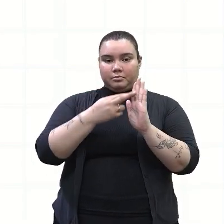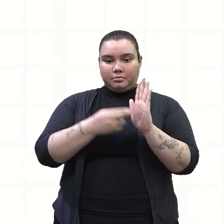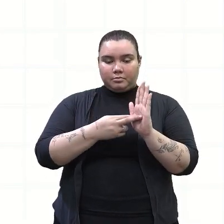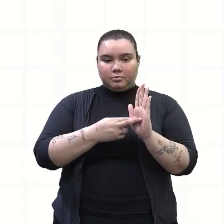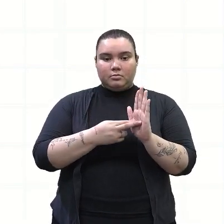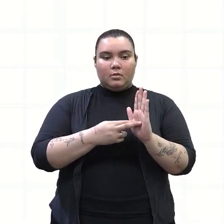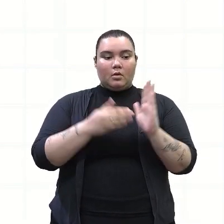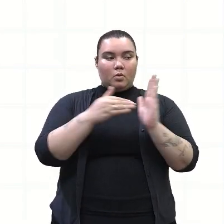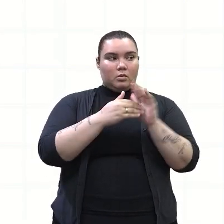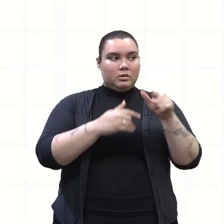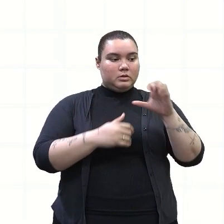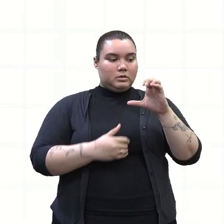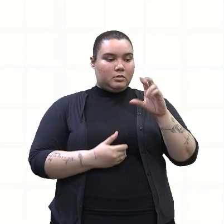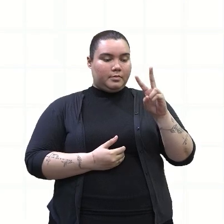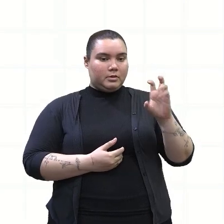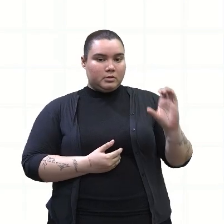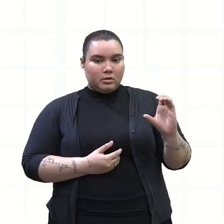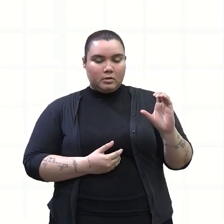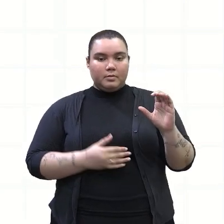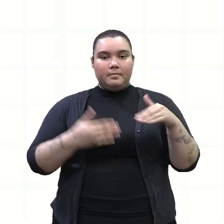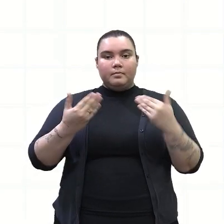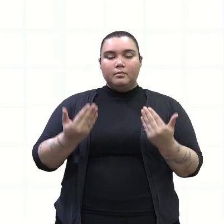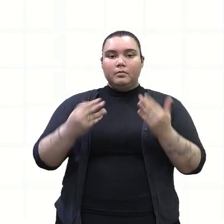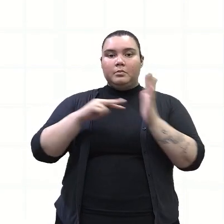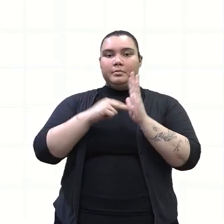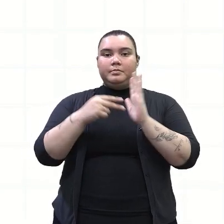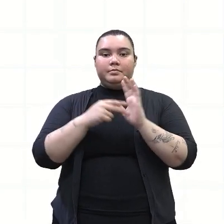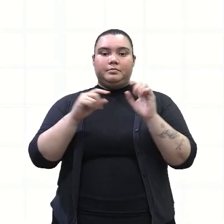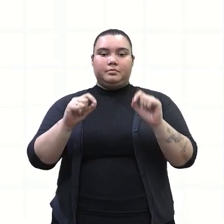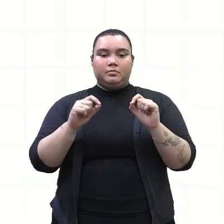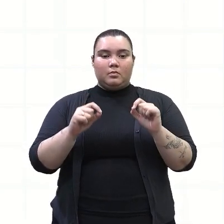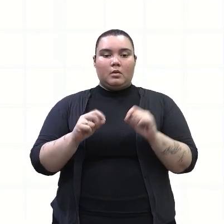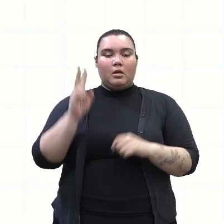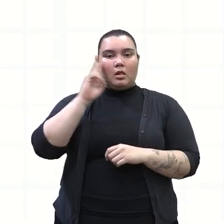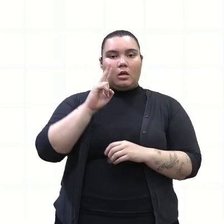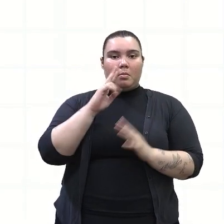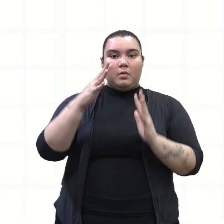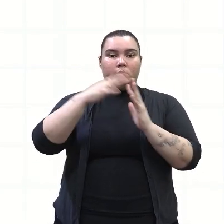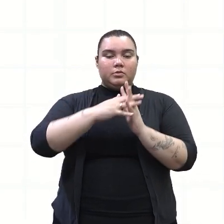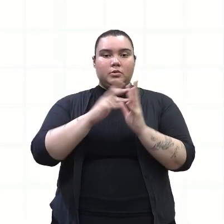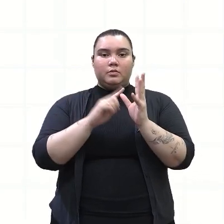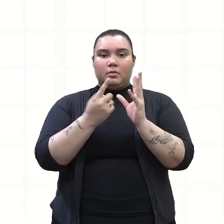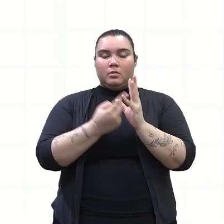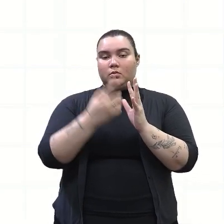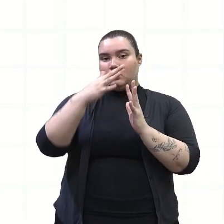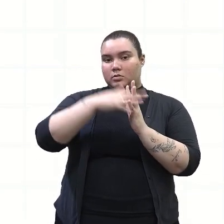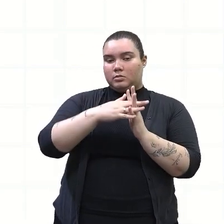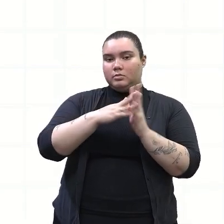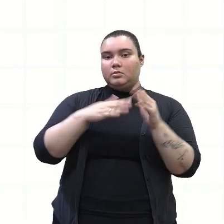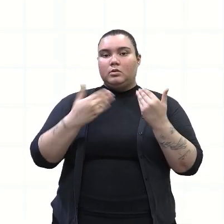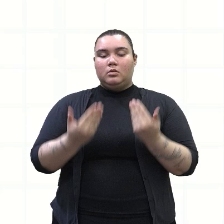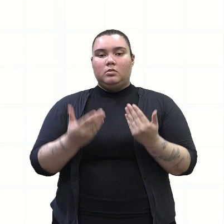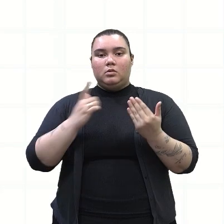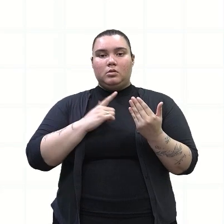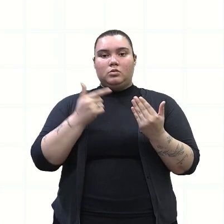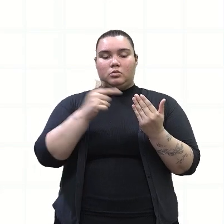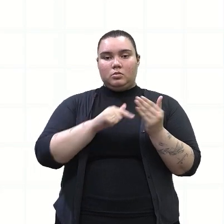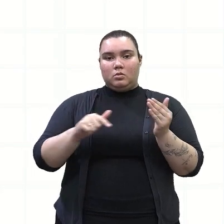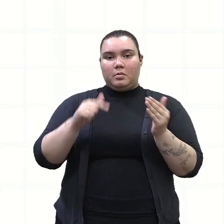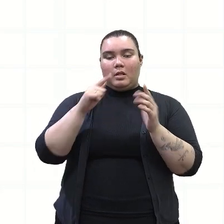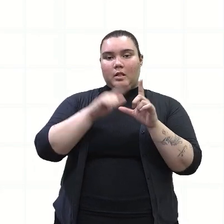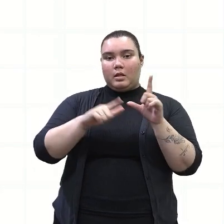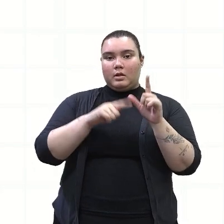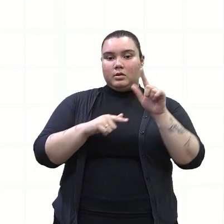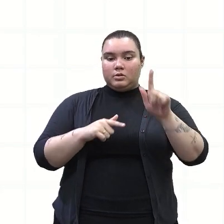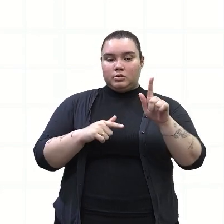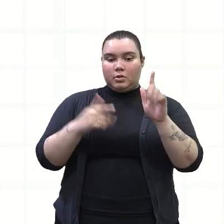terminou em CVC? Então, o que é CVC? Consoante, vogal, consoante. Você vai repetir a última consoante, que no caso foi a letra